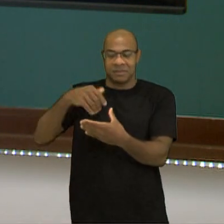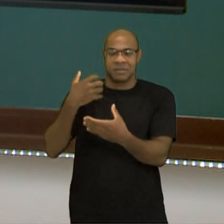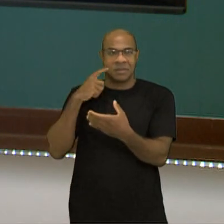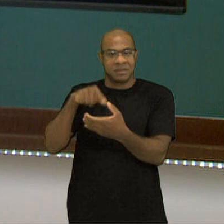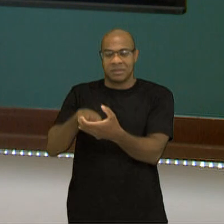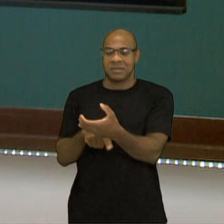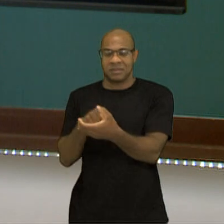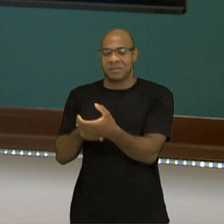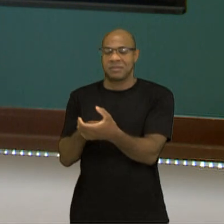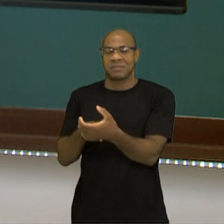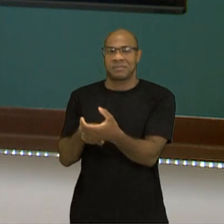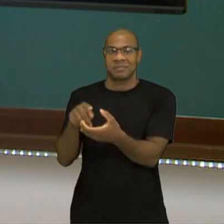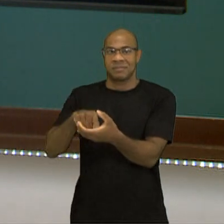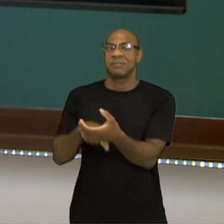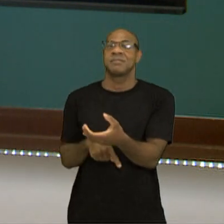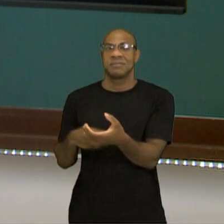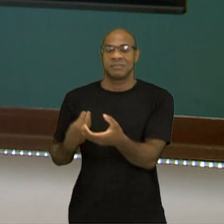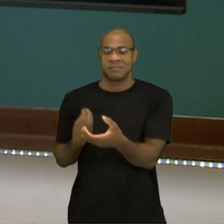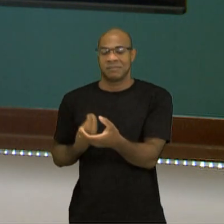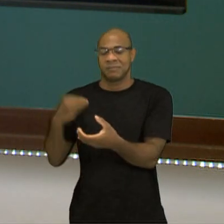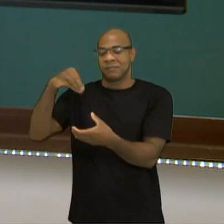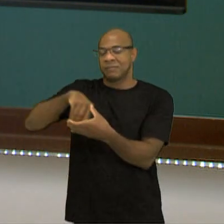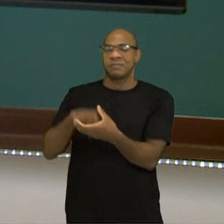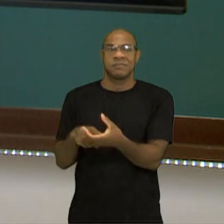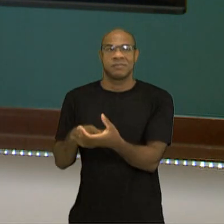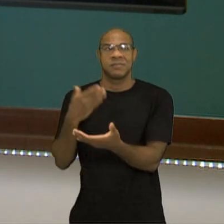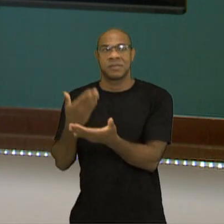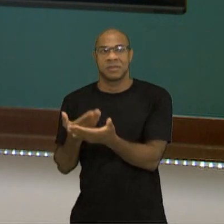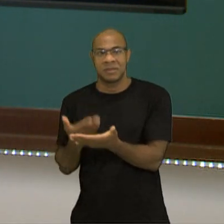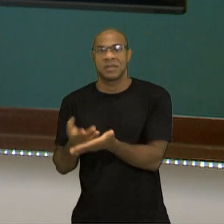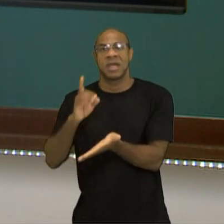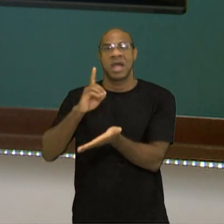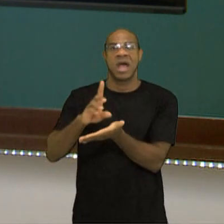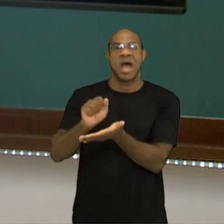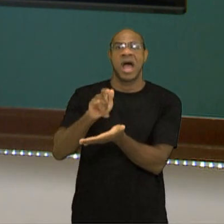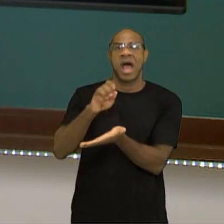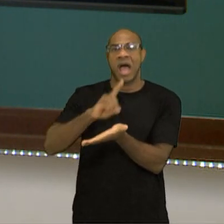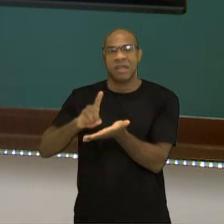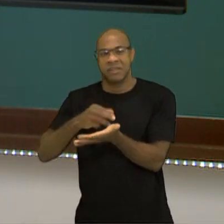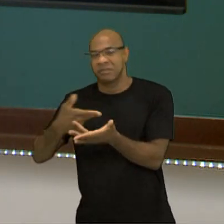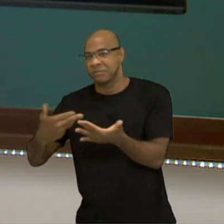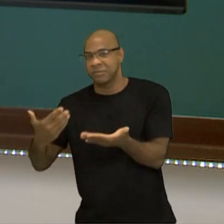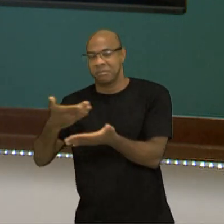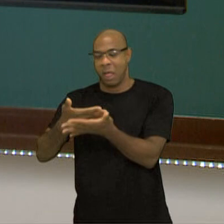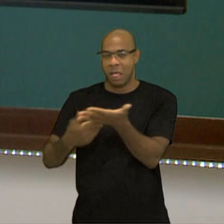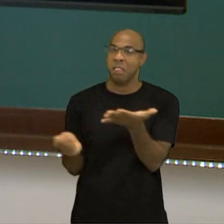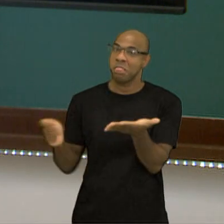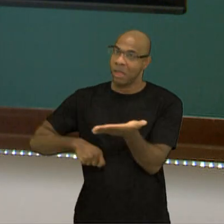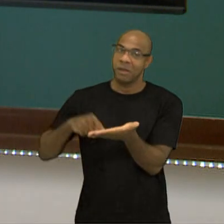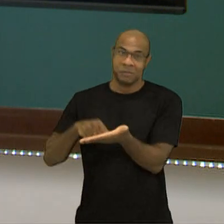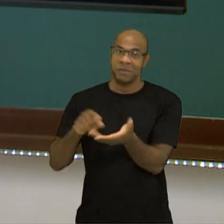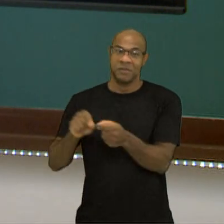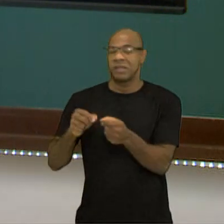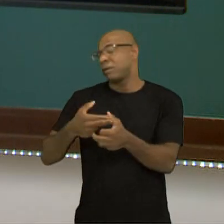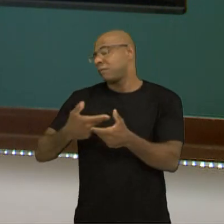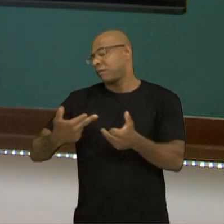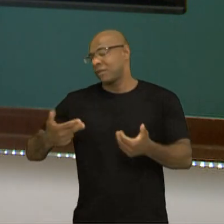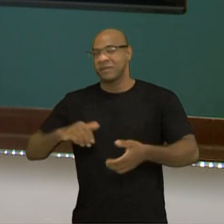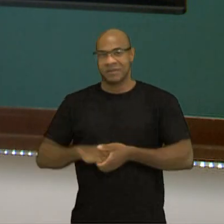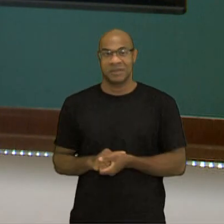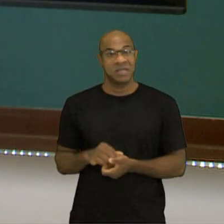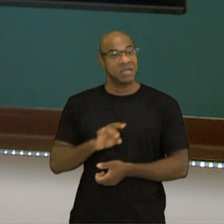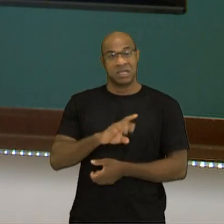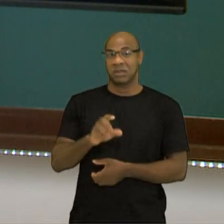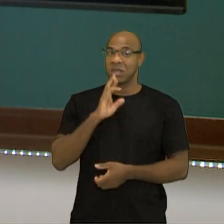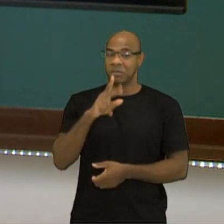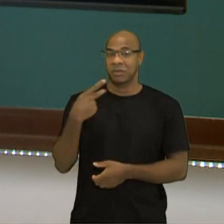ali para passar para os meus alunos na minha sala de aula, a minha agenda, enfim, muita coisa, tá bom? Então, cada um colocou a tua resposta